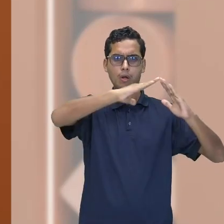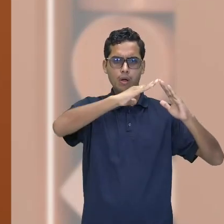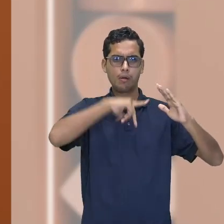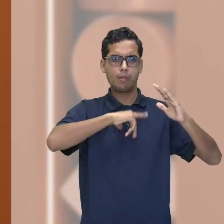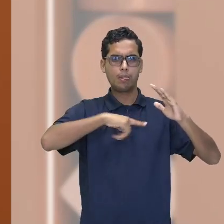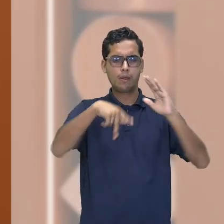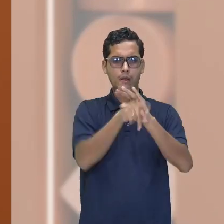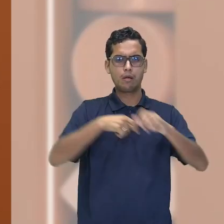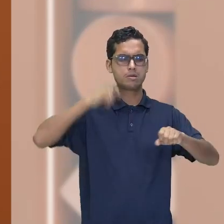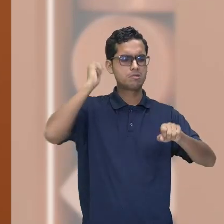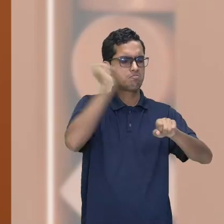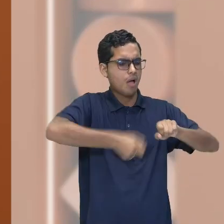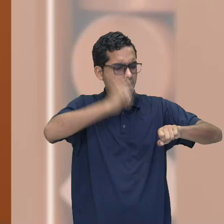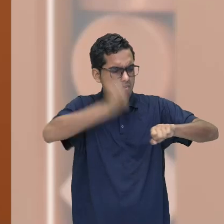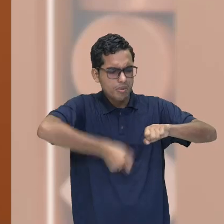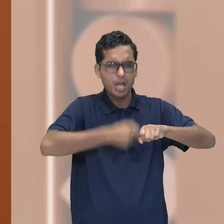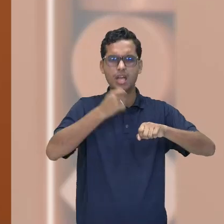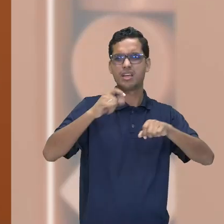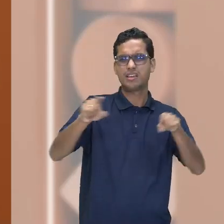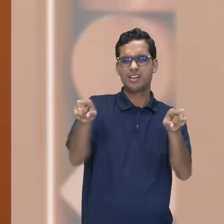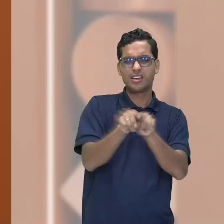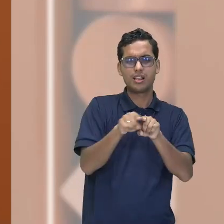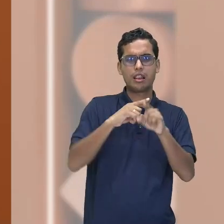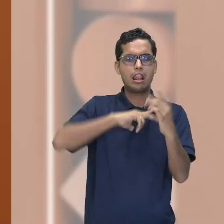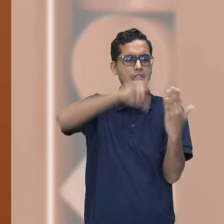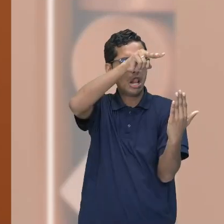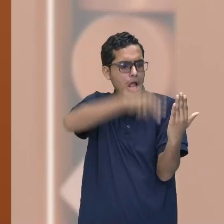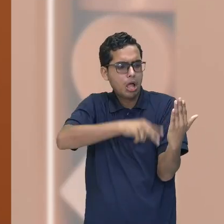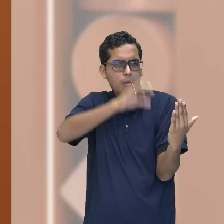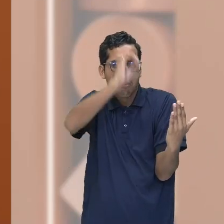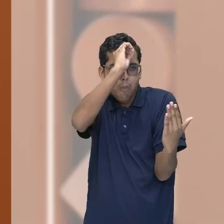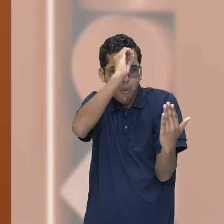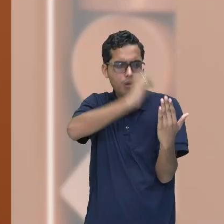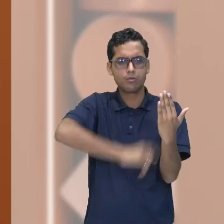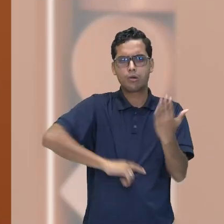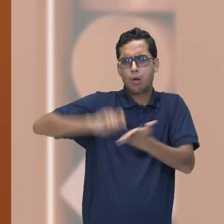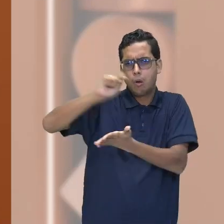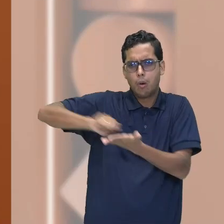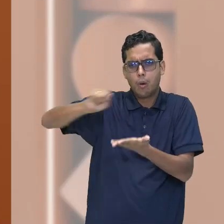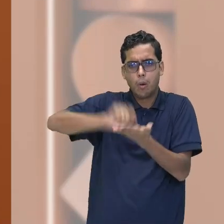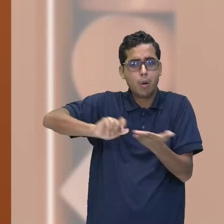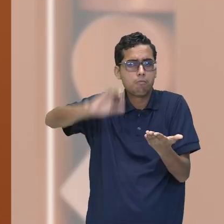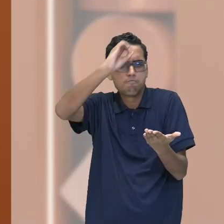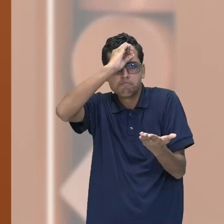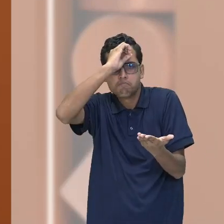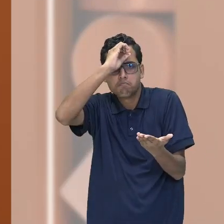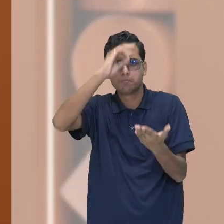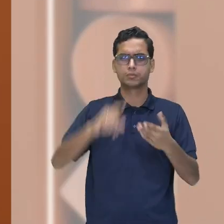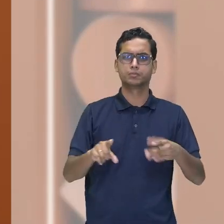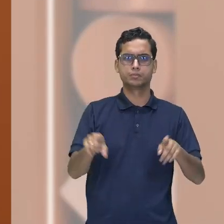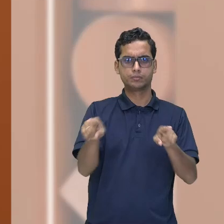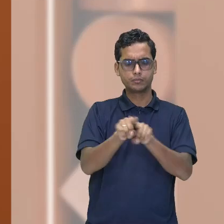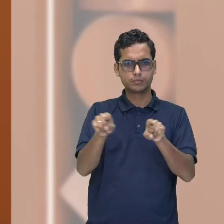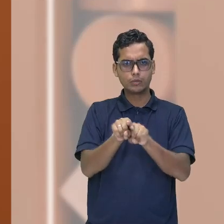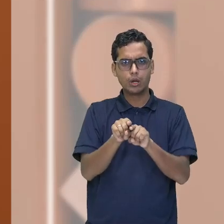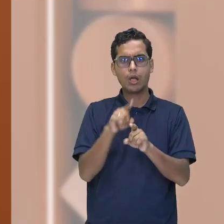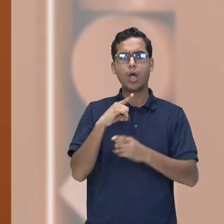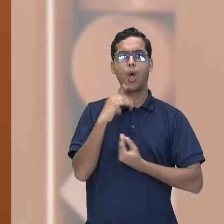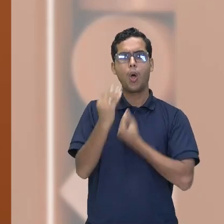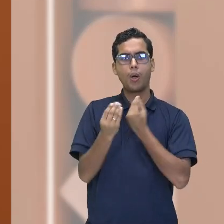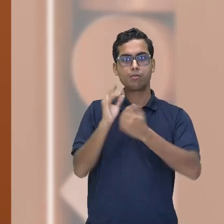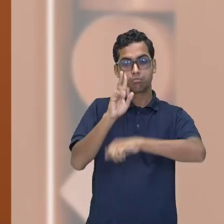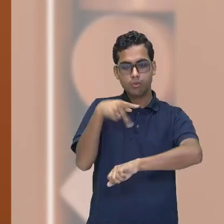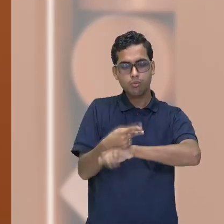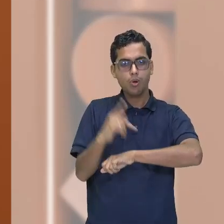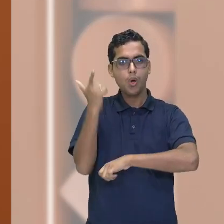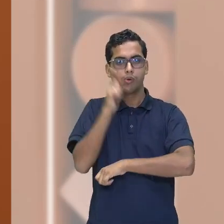não tinha o domínio de leitura, mas que começou em algum momento da sua existência a dominar a como se fazer o fogo, a